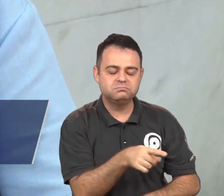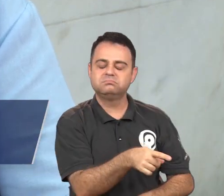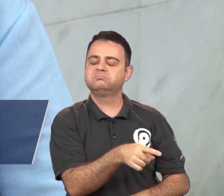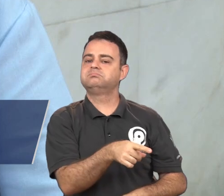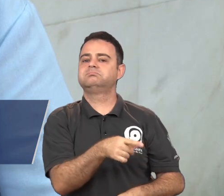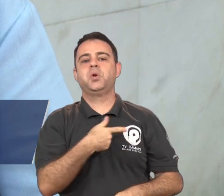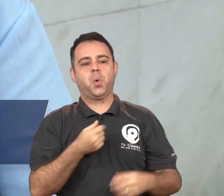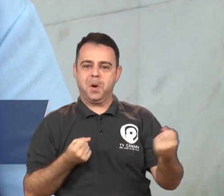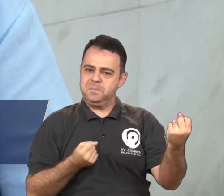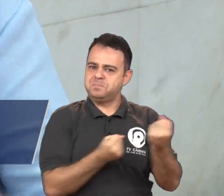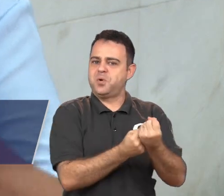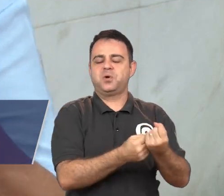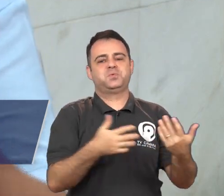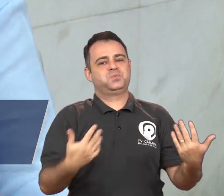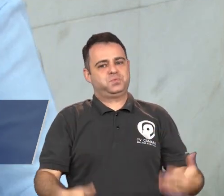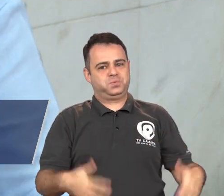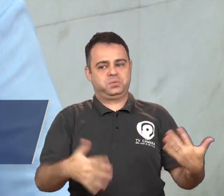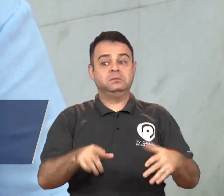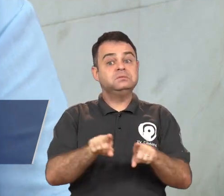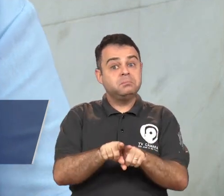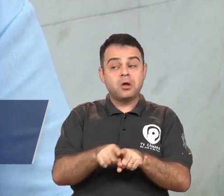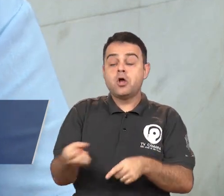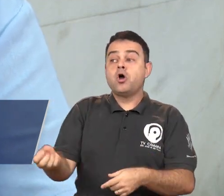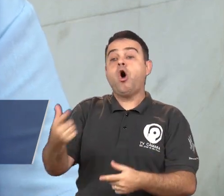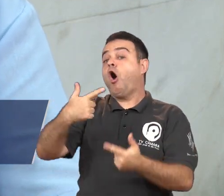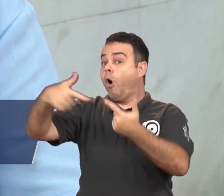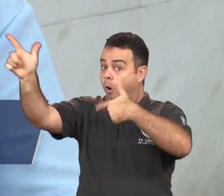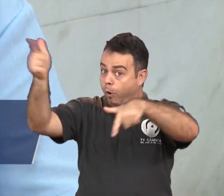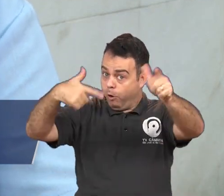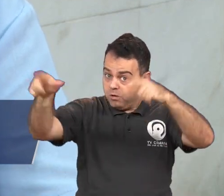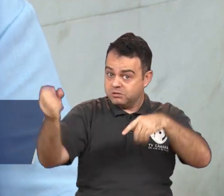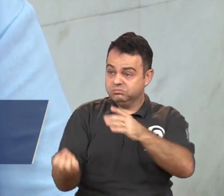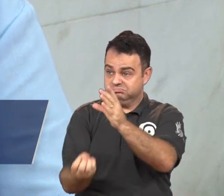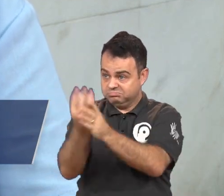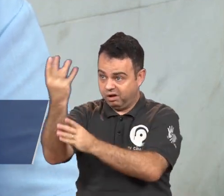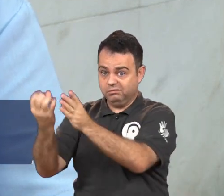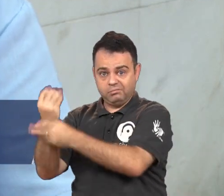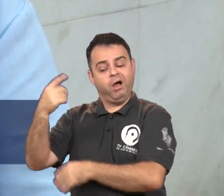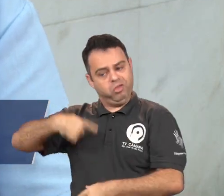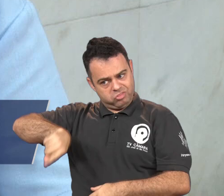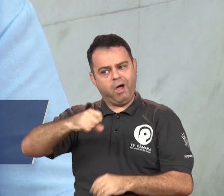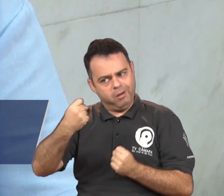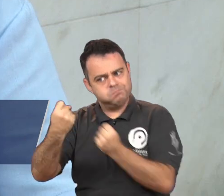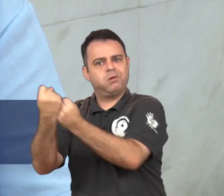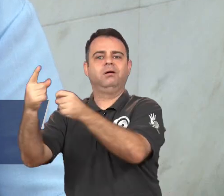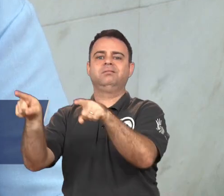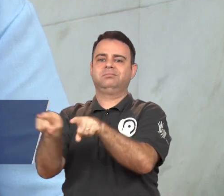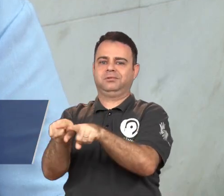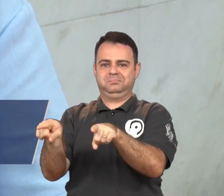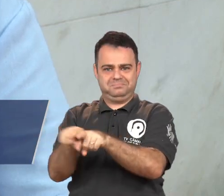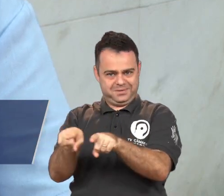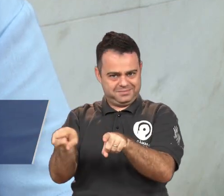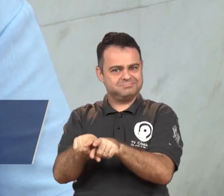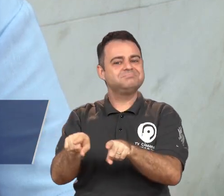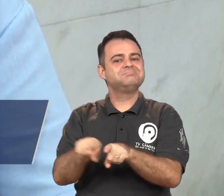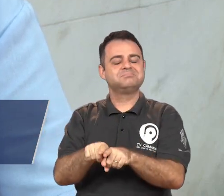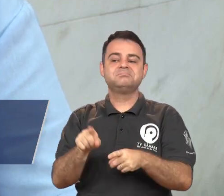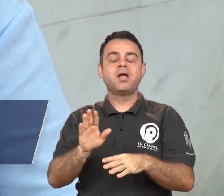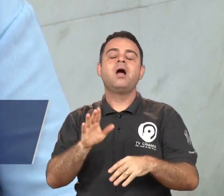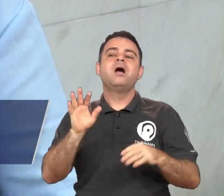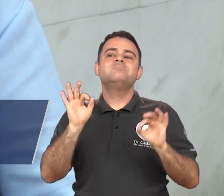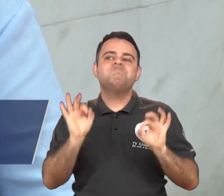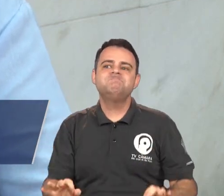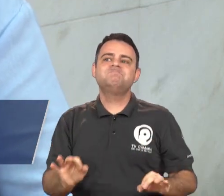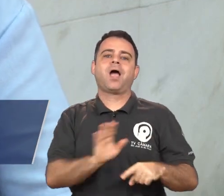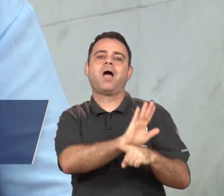bastante e se vierem outros, a gente também vai estar trabalhando, porque é o caminho que a gente encontra também para ter